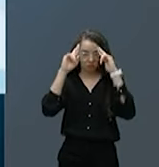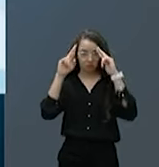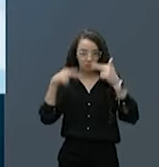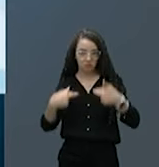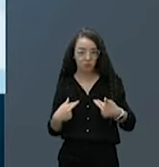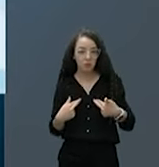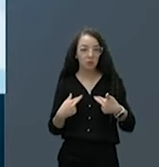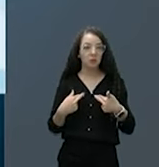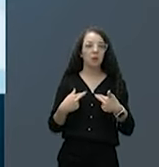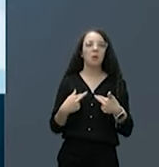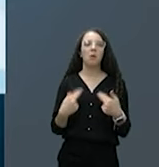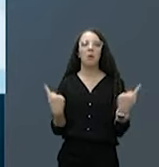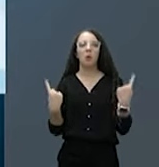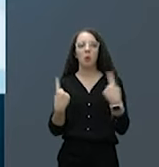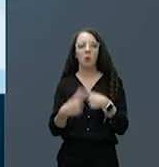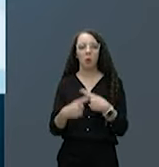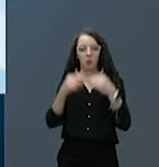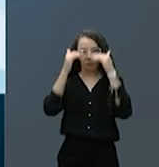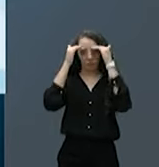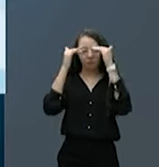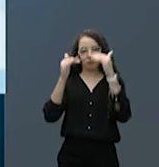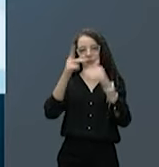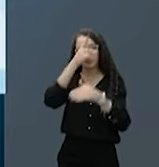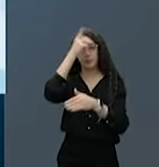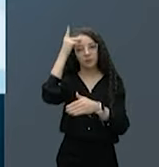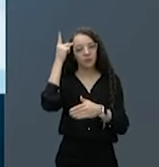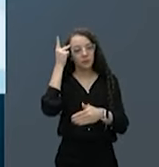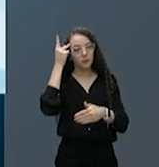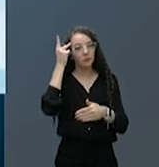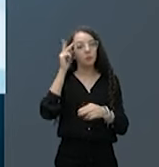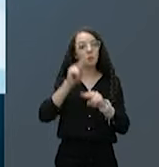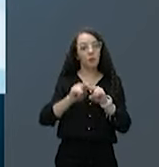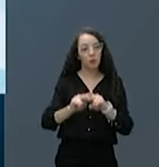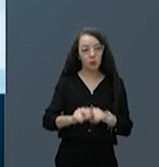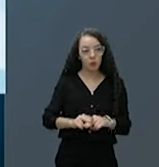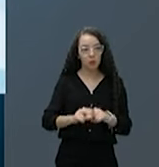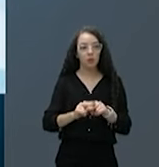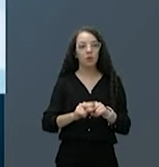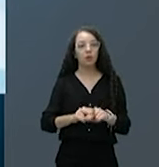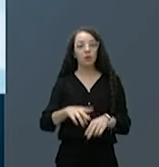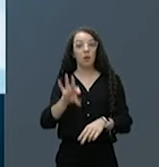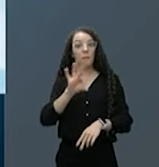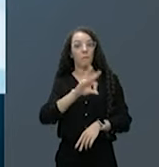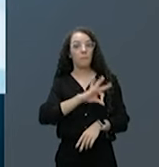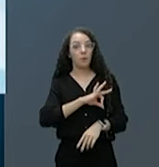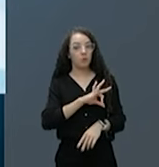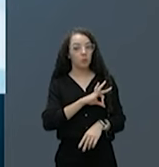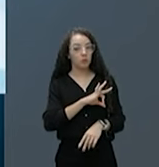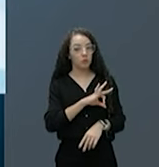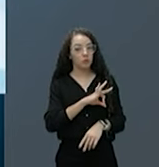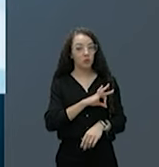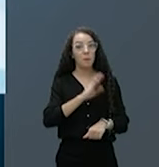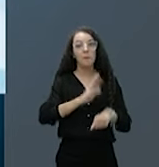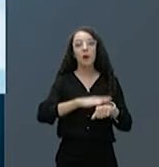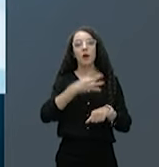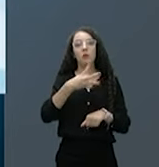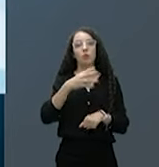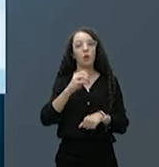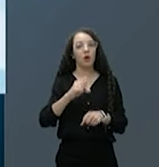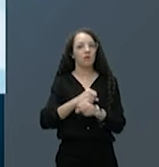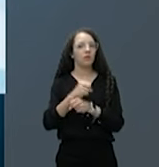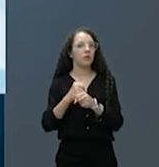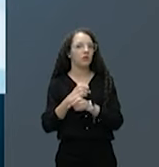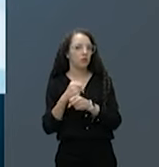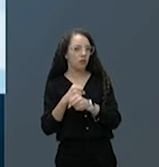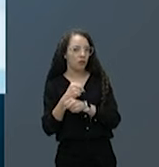para lesar a honra do querelante. Vale dizer que o querelante é policial militar, com mais de 40 anos de corporações e nunca